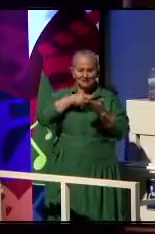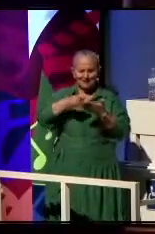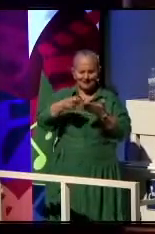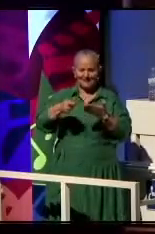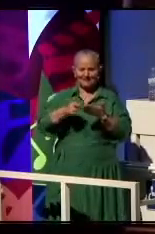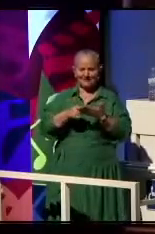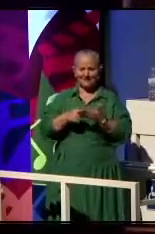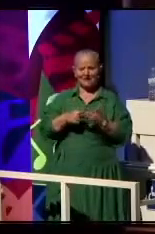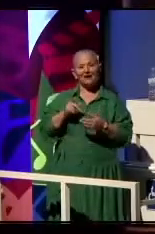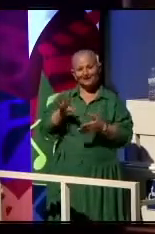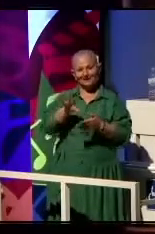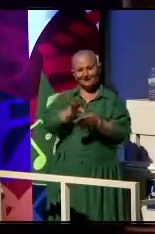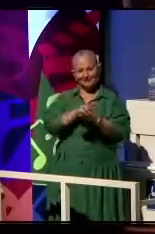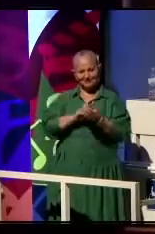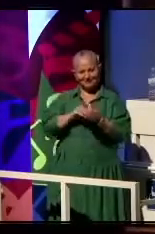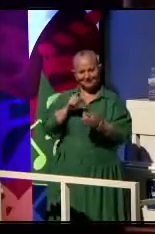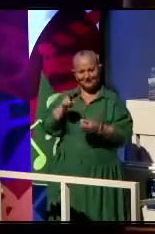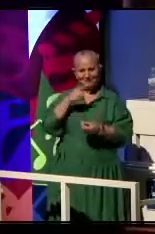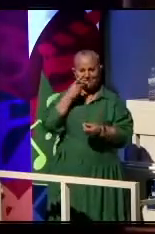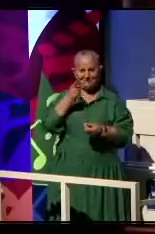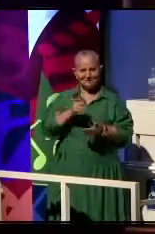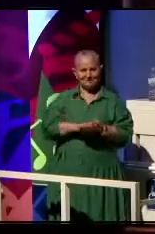pergunta?